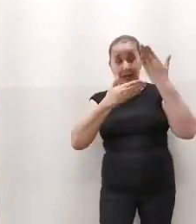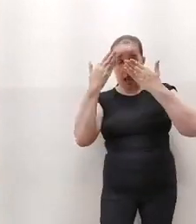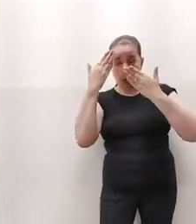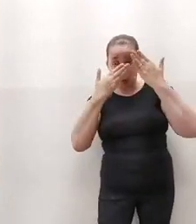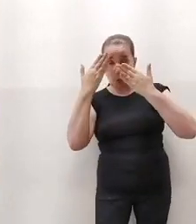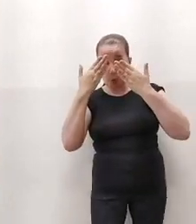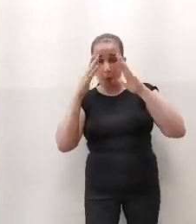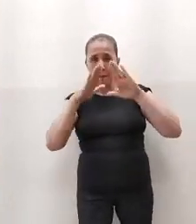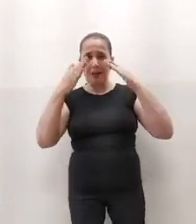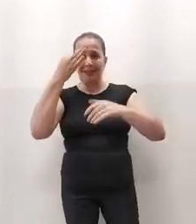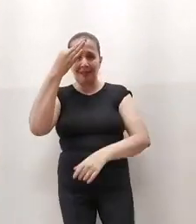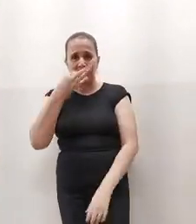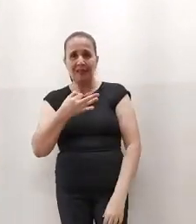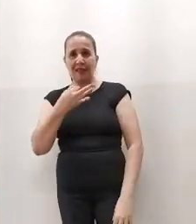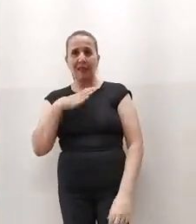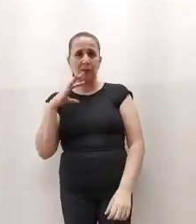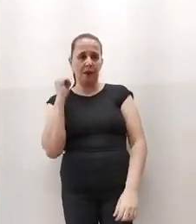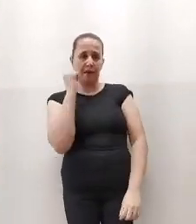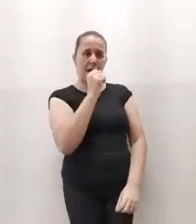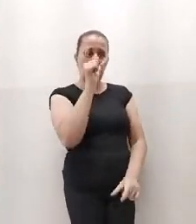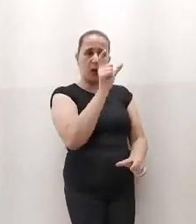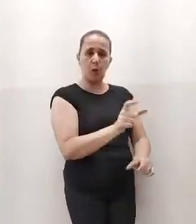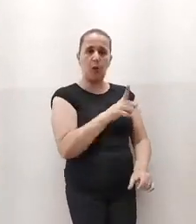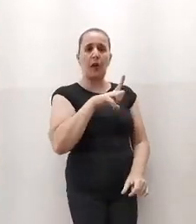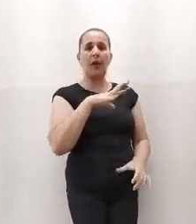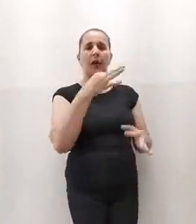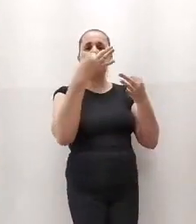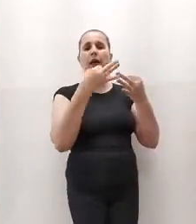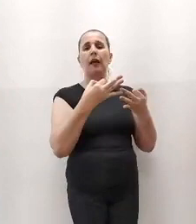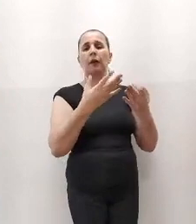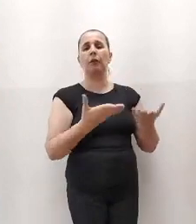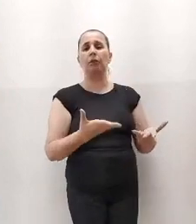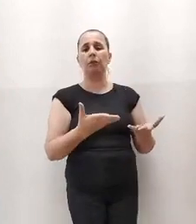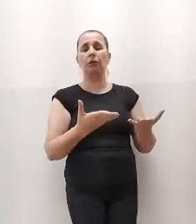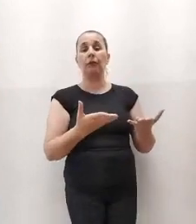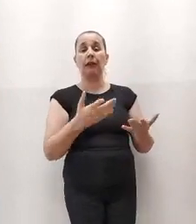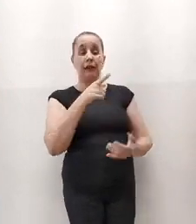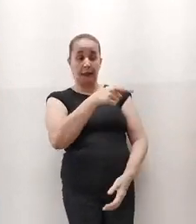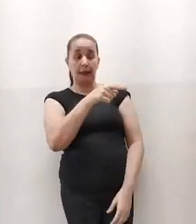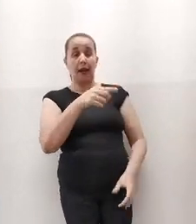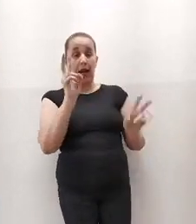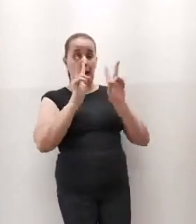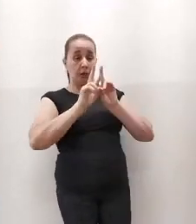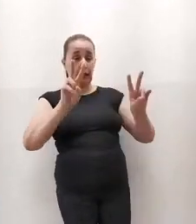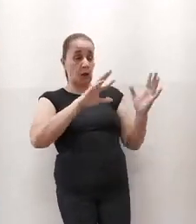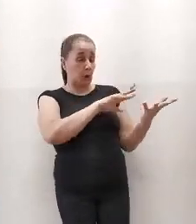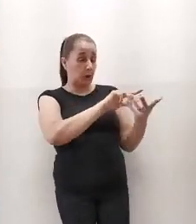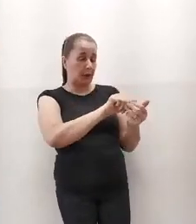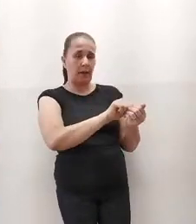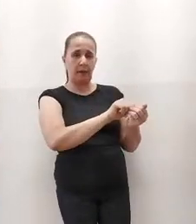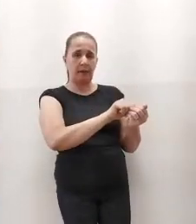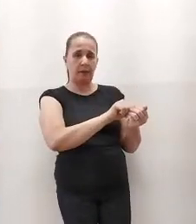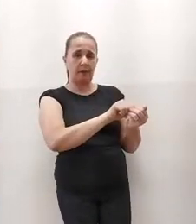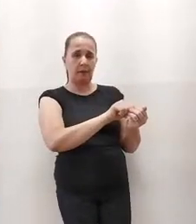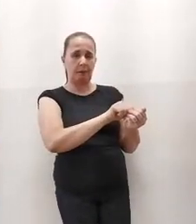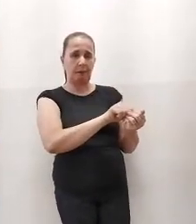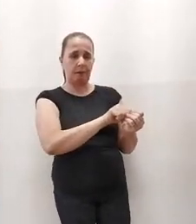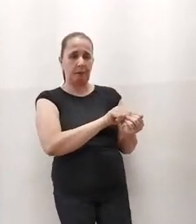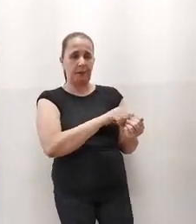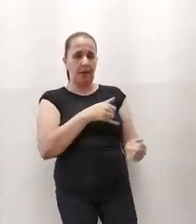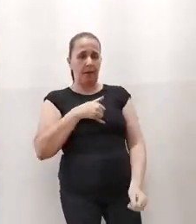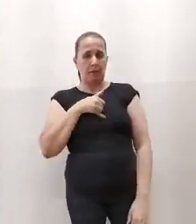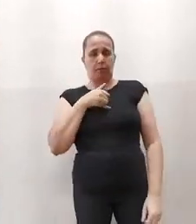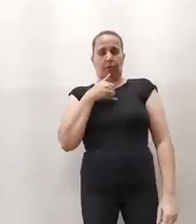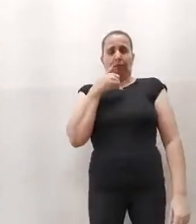mas convicto de que matar pessoas era a coisa correta. Isso é a visão terrena, irmãos. Ela incha o nosso